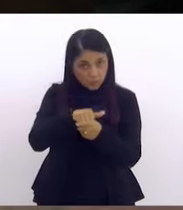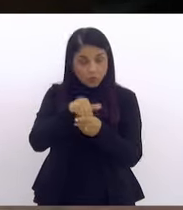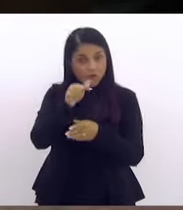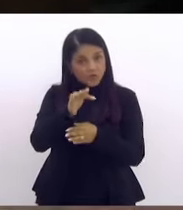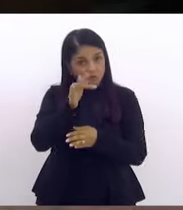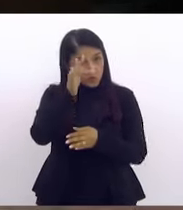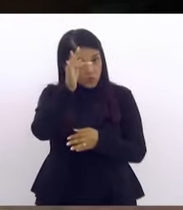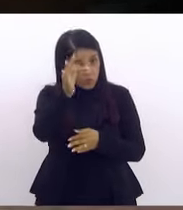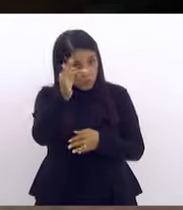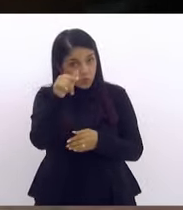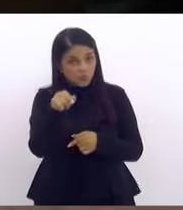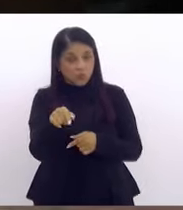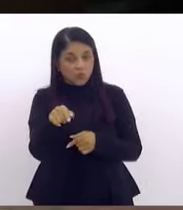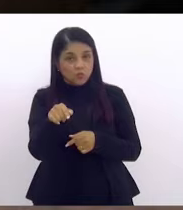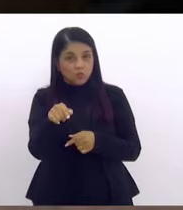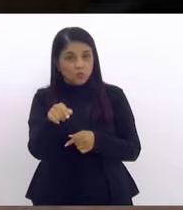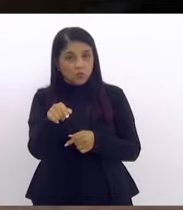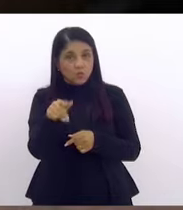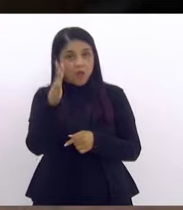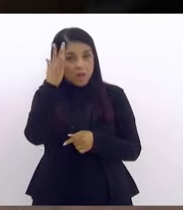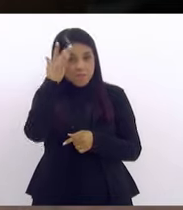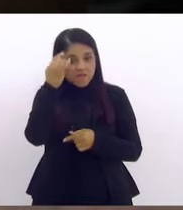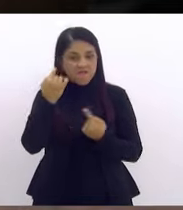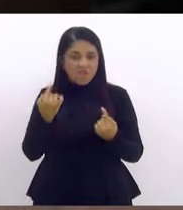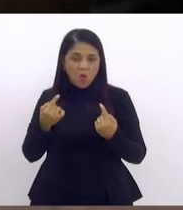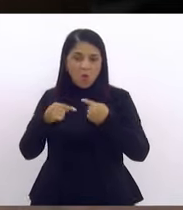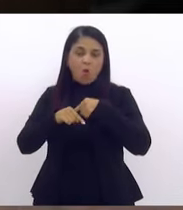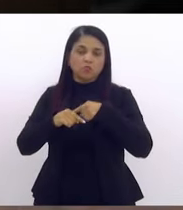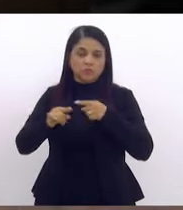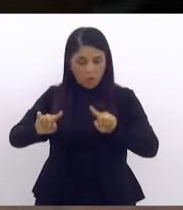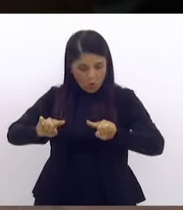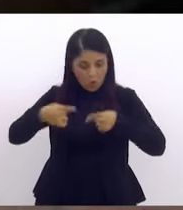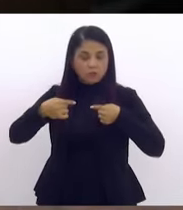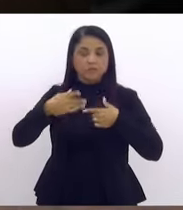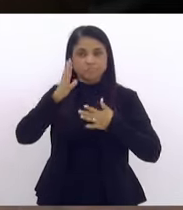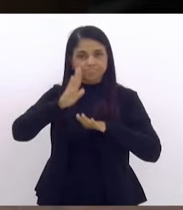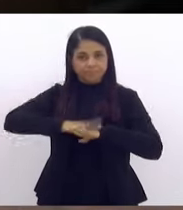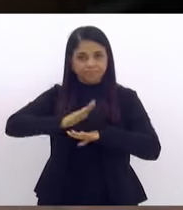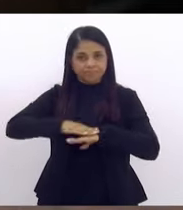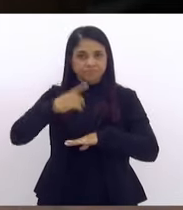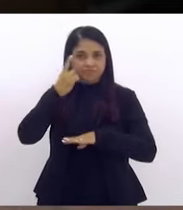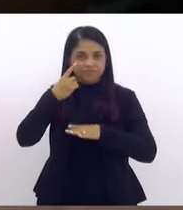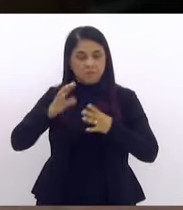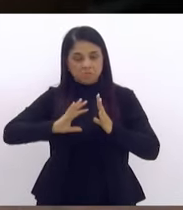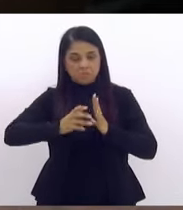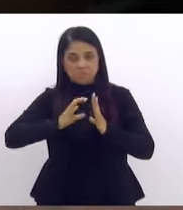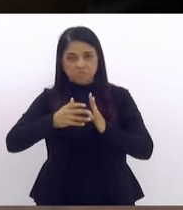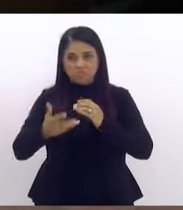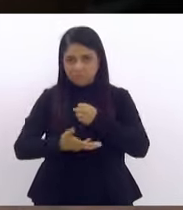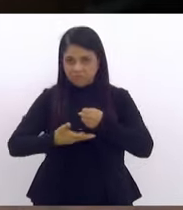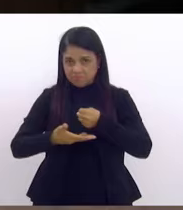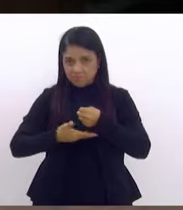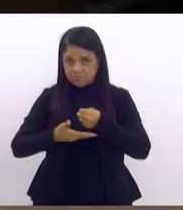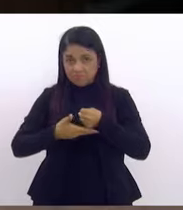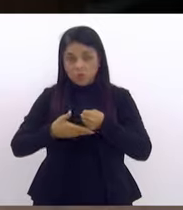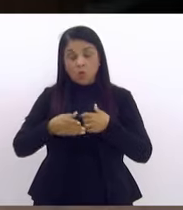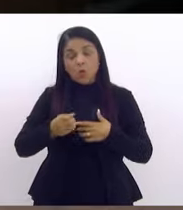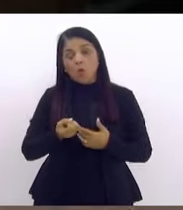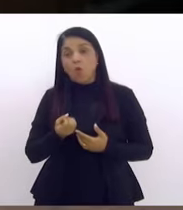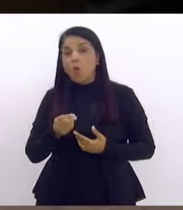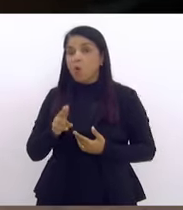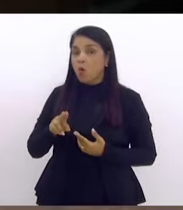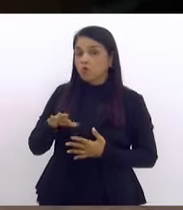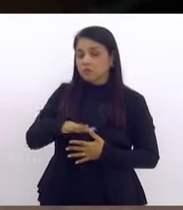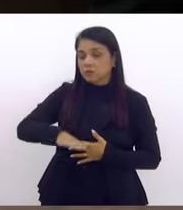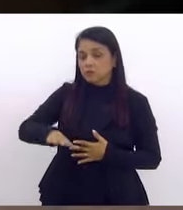futuro, isso aí amanhã ou depois vai virar contra vocês mesmos. Nas bases eleitorais de vocês, ou no território geográfico,